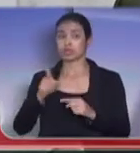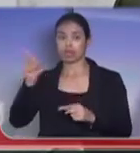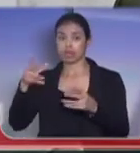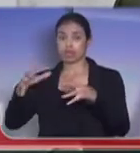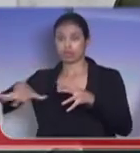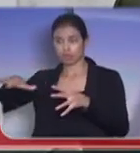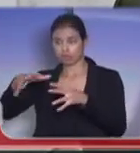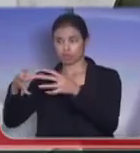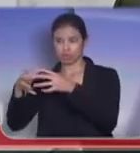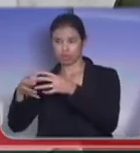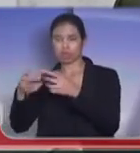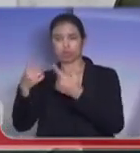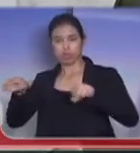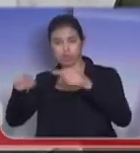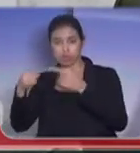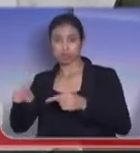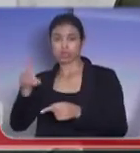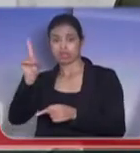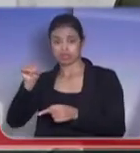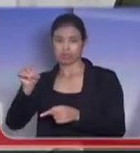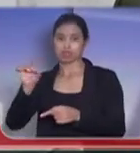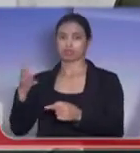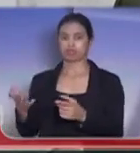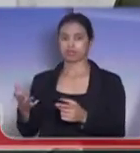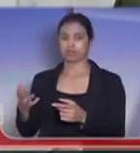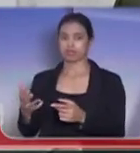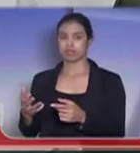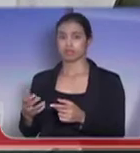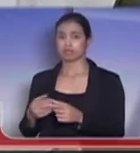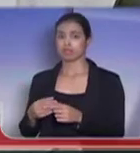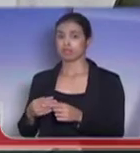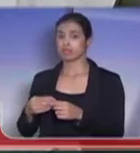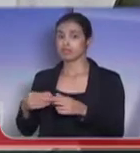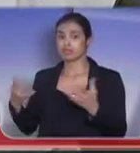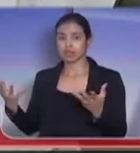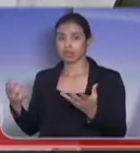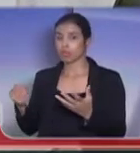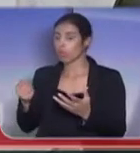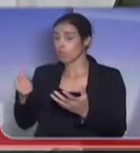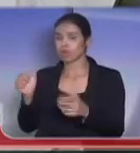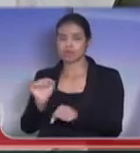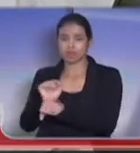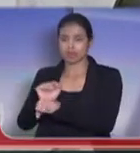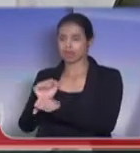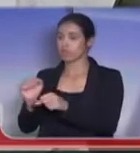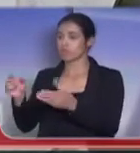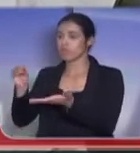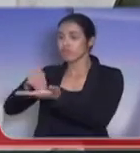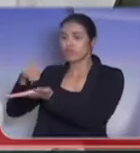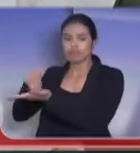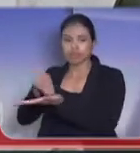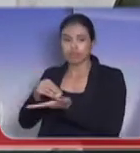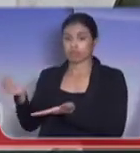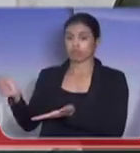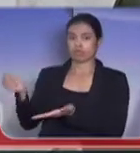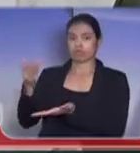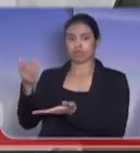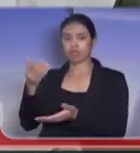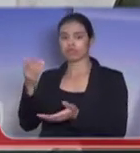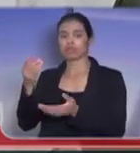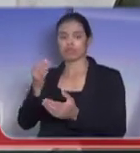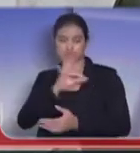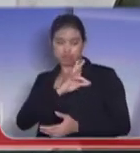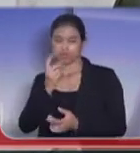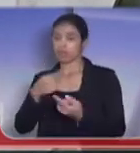ea nossa corporação musical da polícia militar está praticamente quase parando por falta de oficiais então urge a